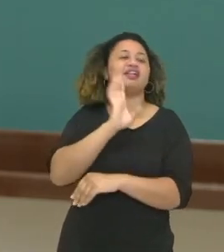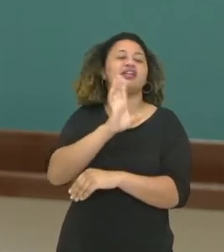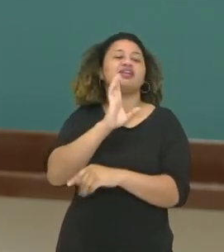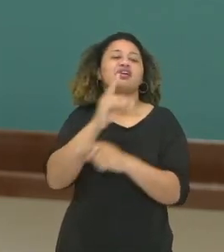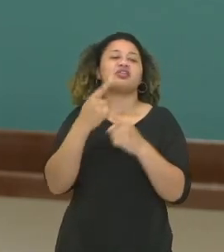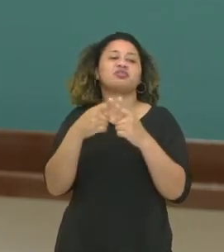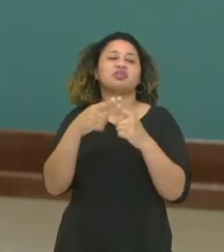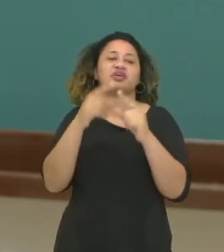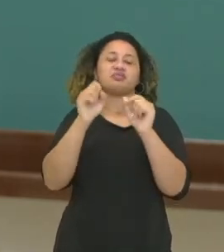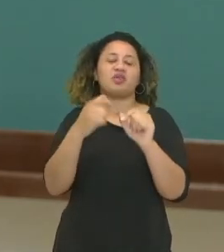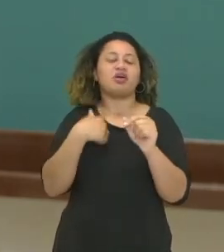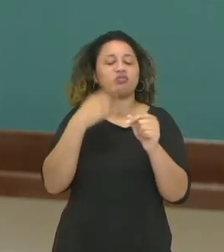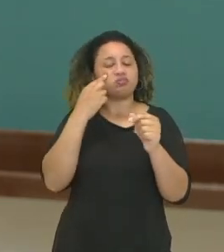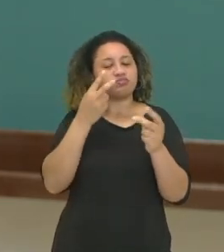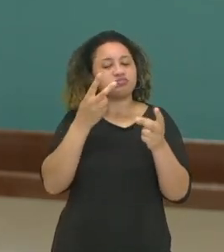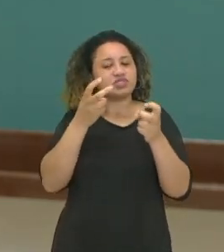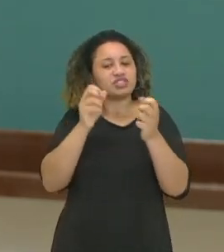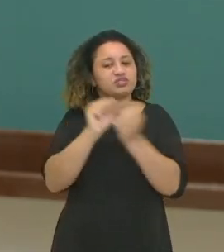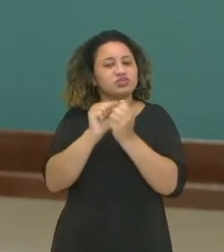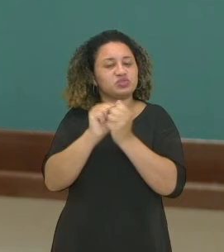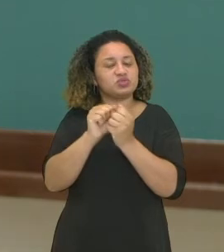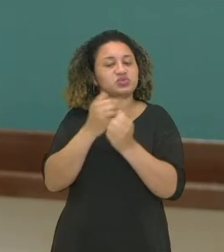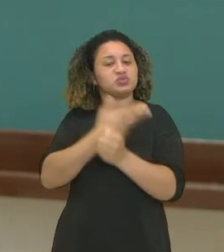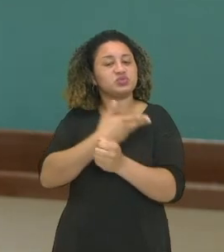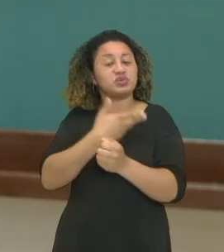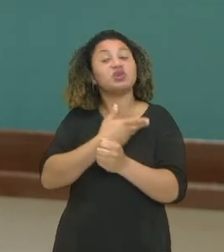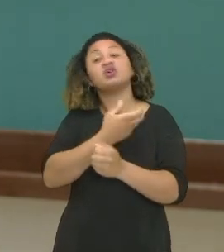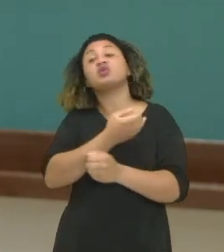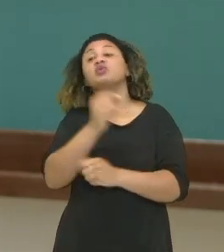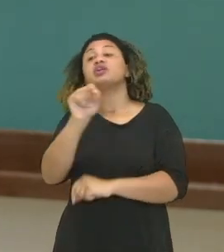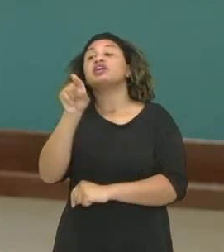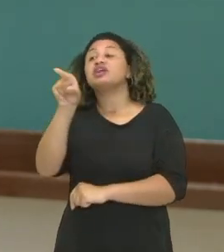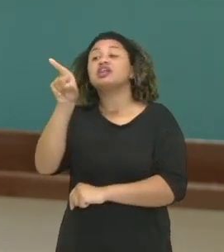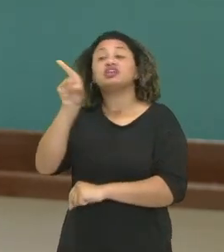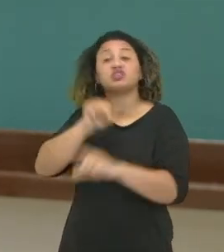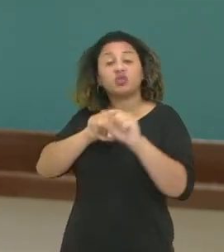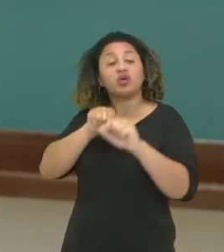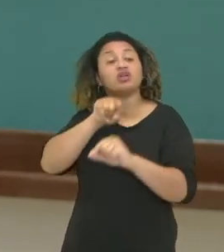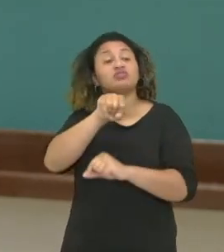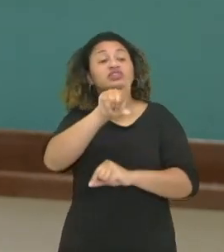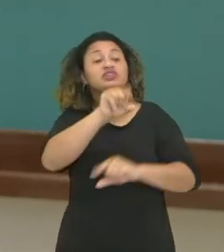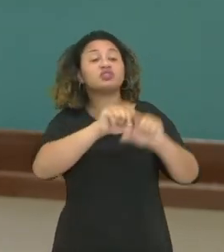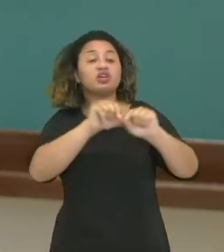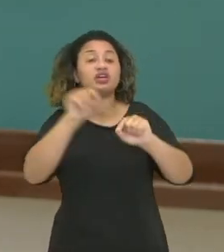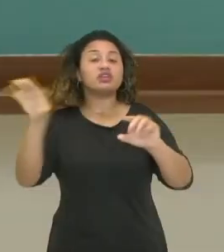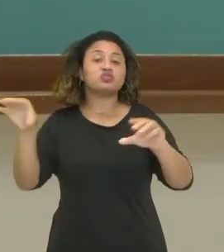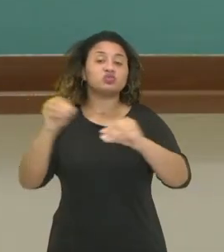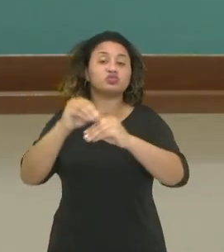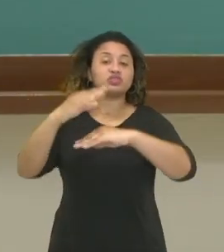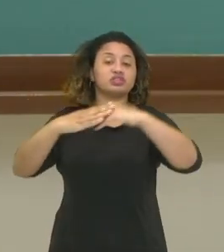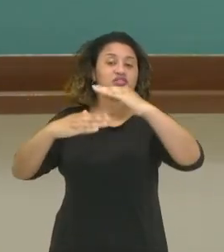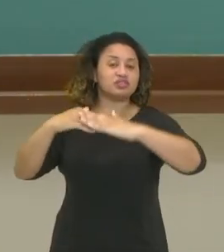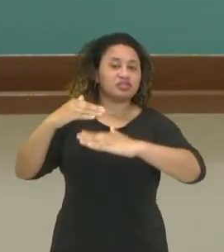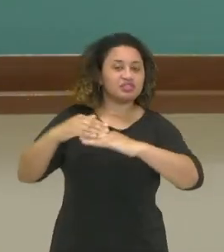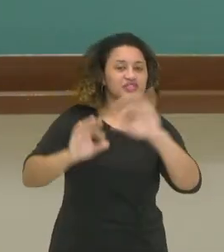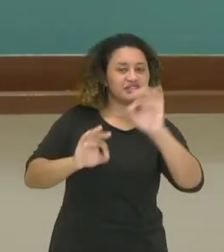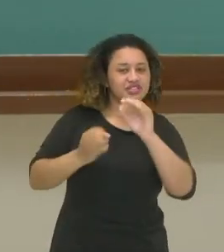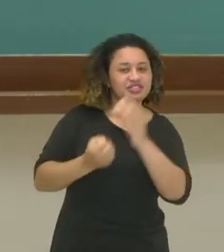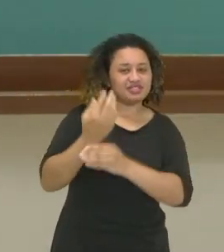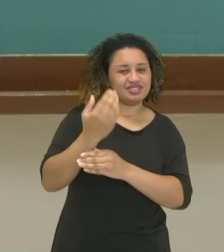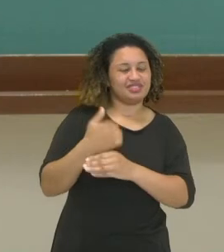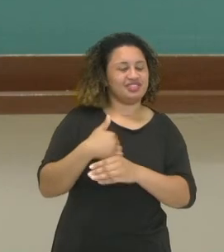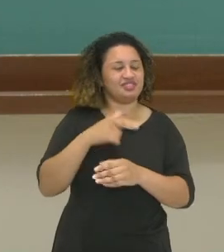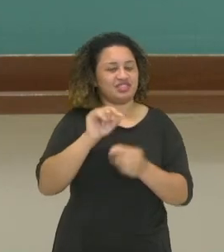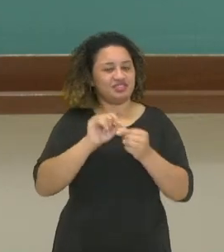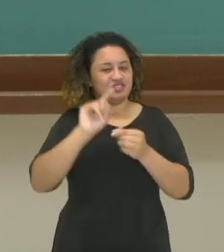você pode ver com o seu colega quais obras ele escolhe e você quais obras escolhe. Faz aí que eu